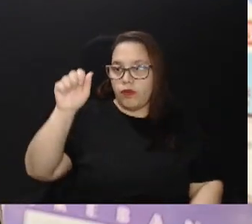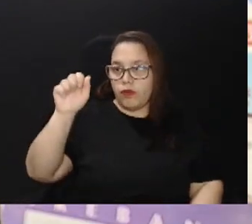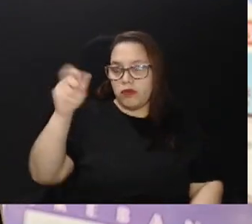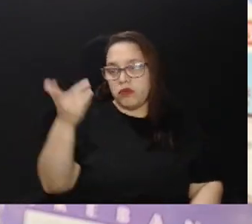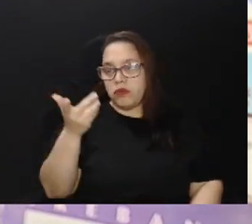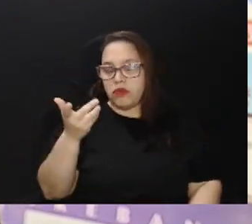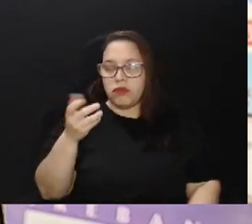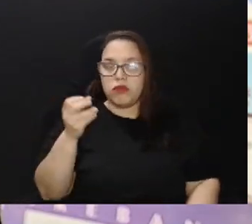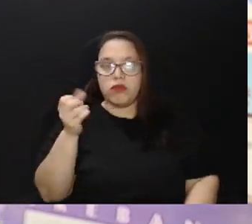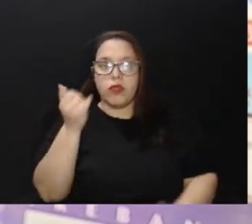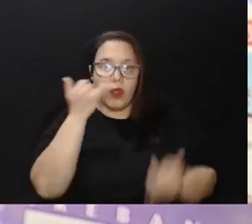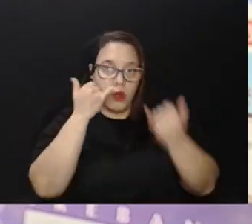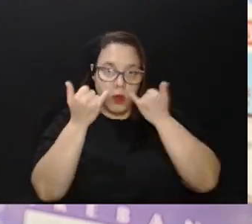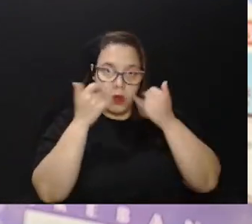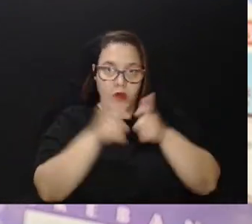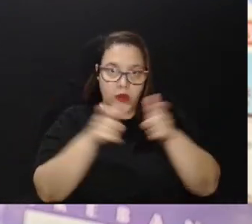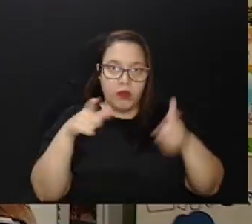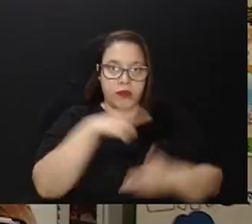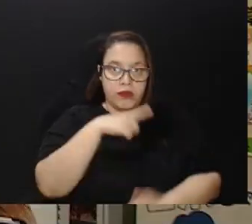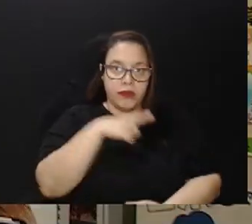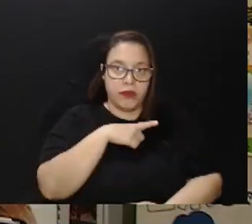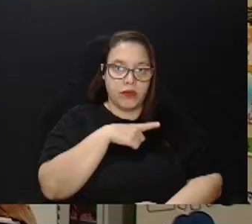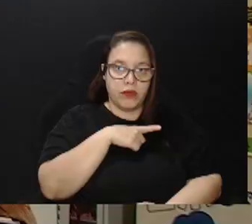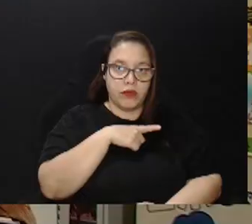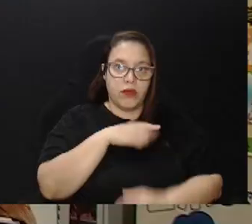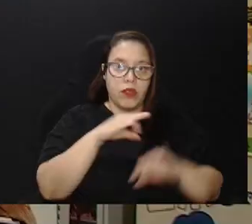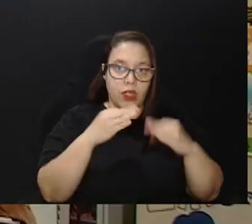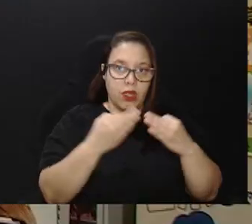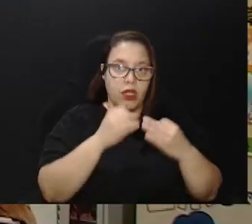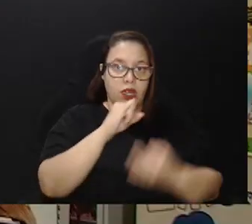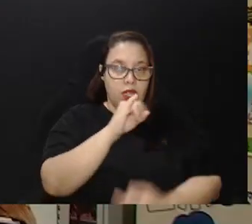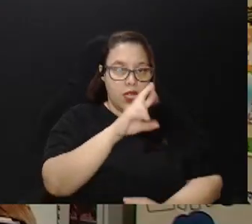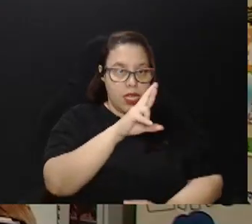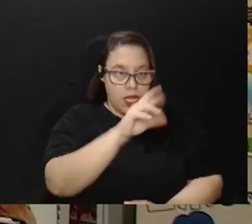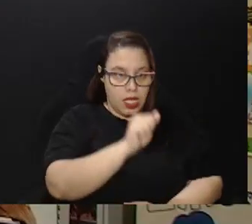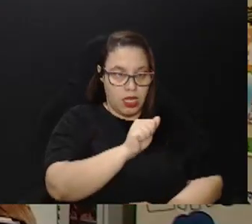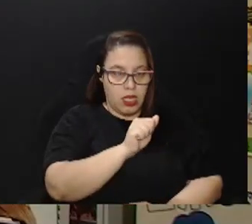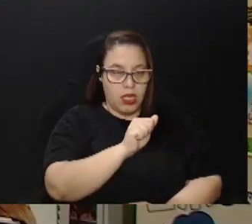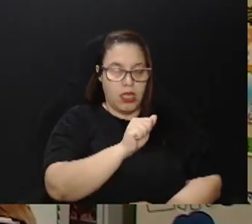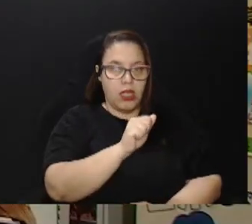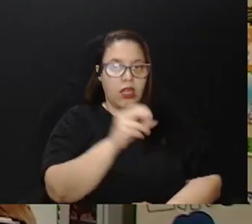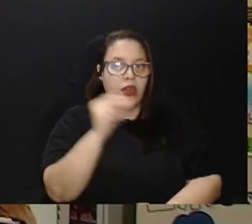maior que a gente tem aqui é da família Ira, que é bem antiga,